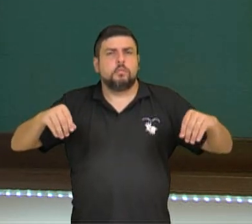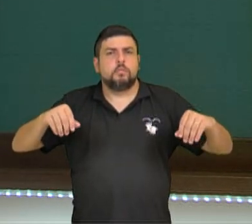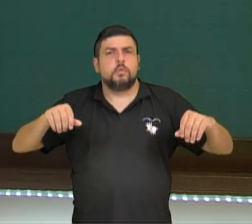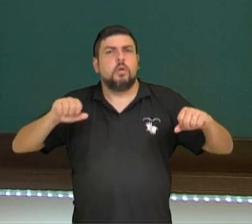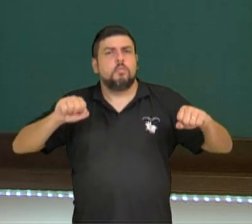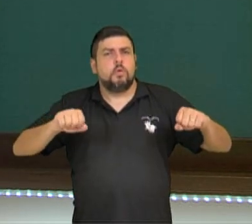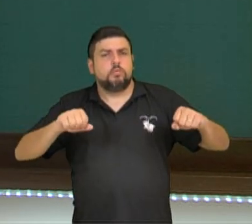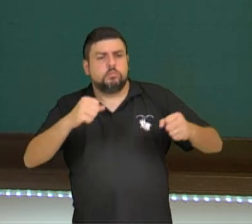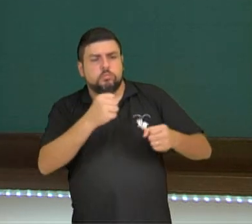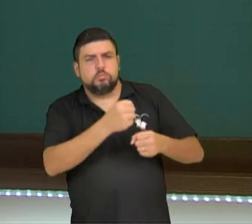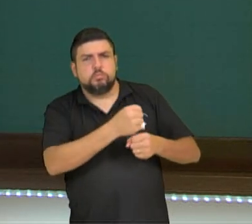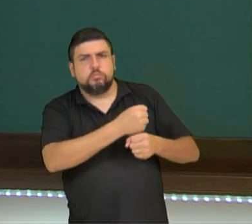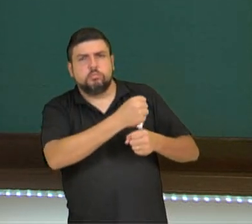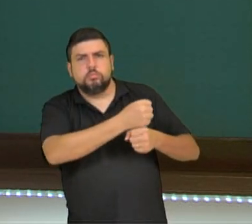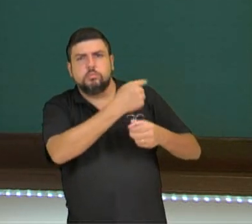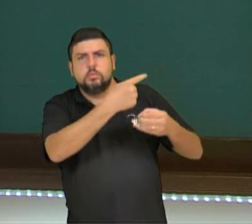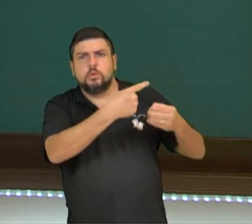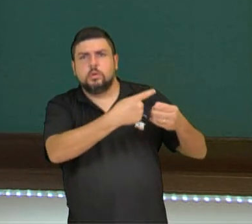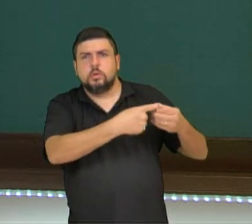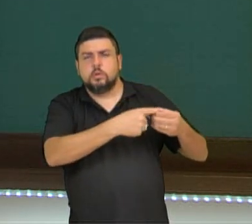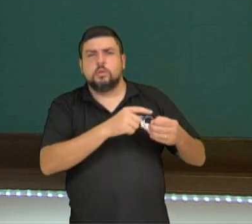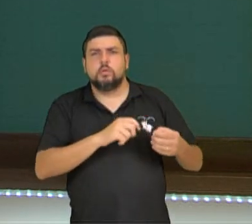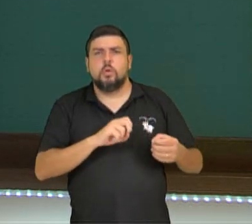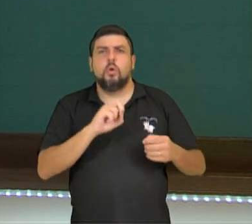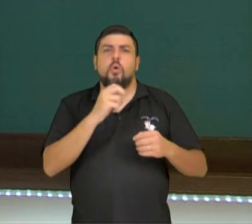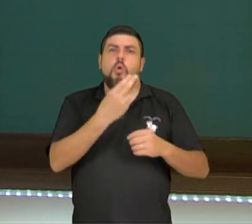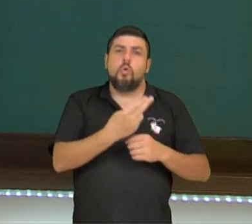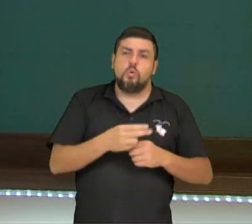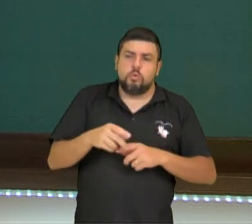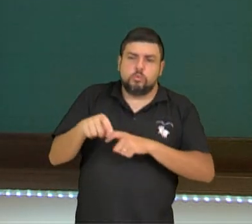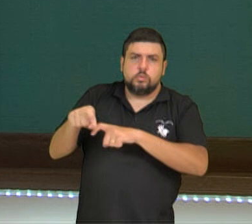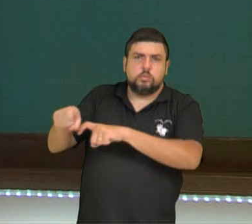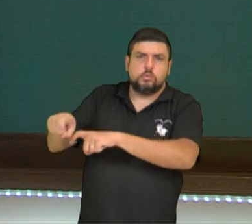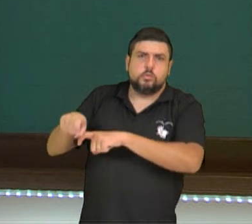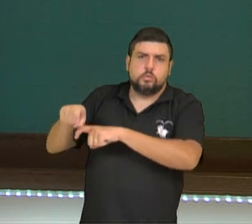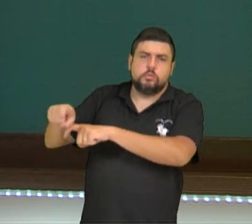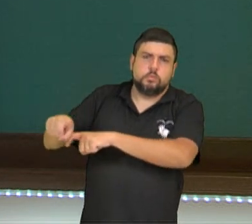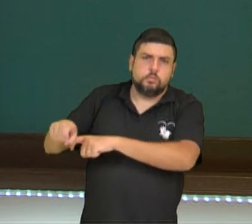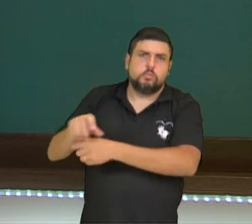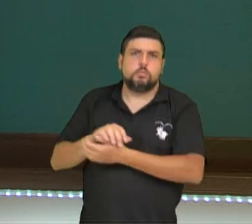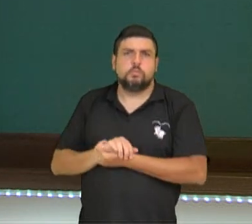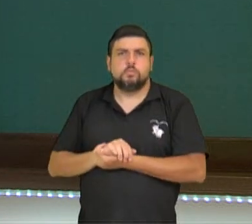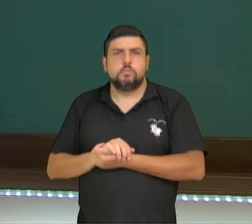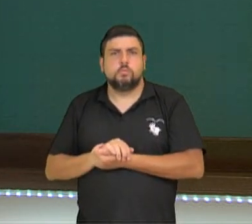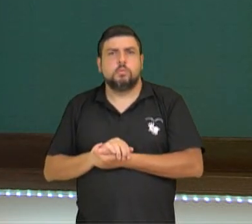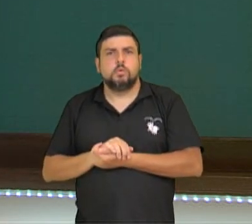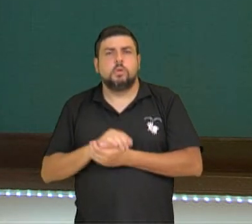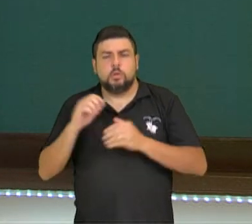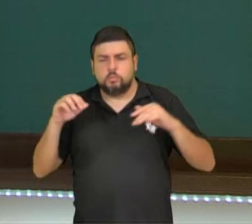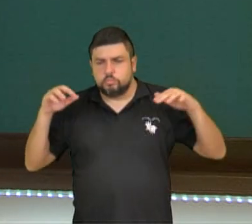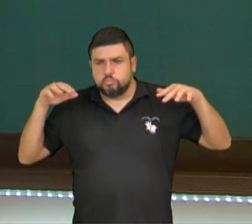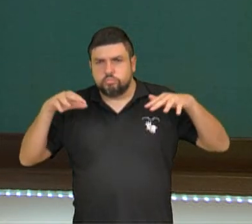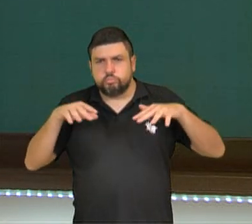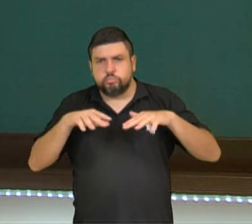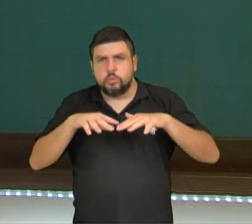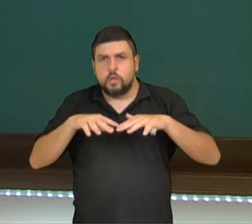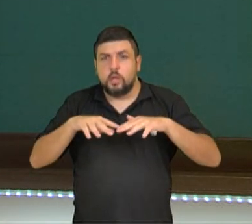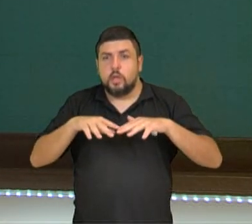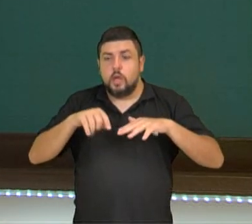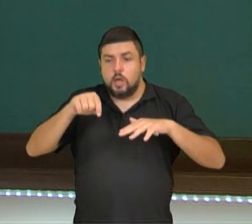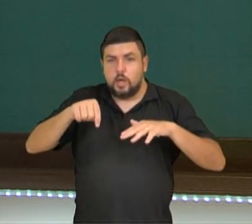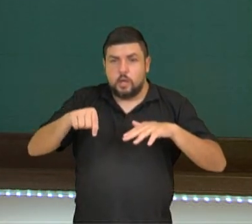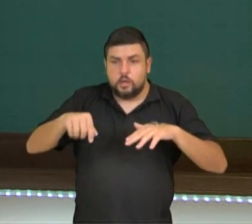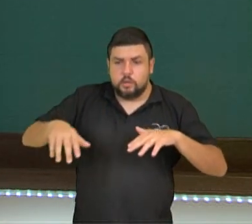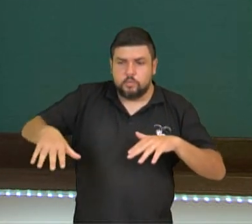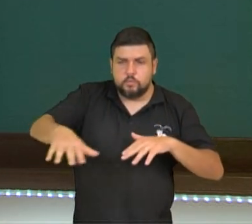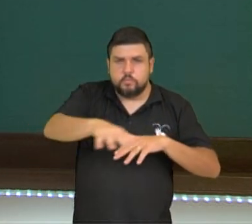cidades, lugares que produzem, por exemplo, que desenvolvem agricultura, fazendo parte desta área, dessa bacia hidrográfica. Quando eu